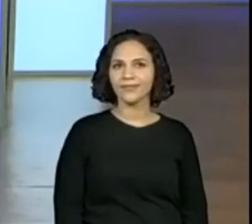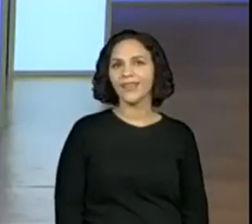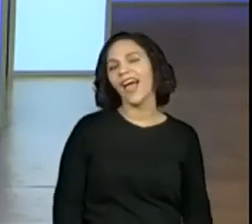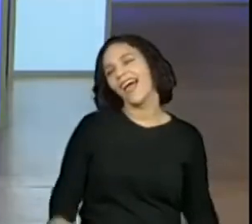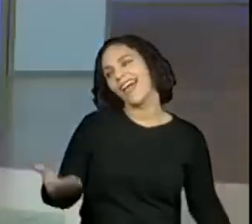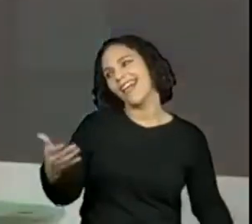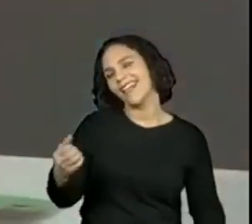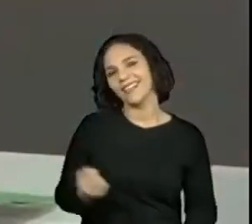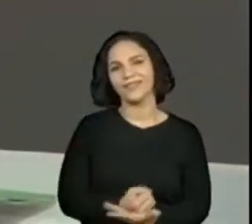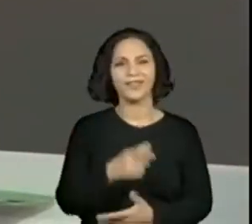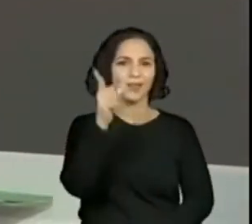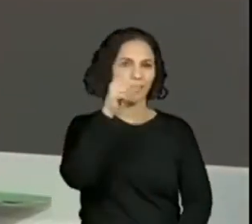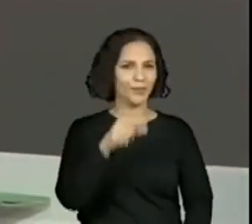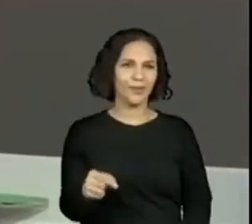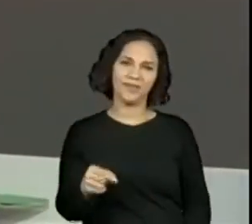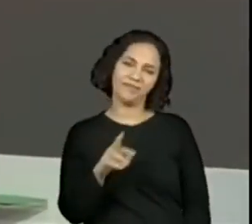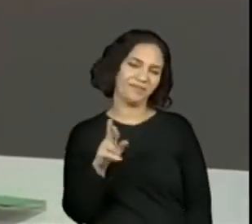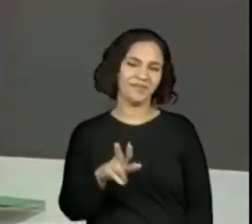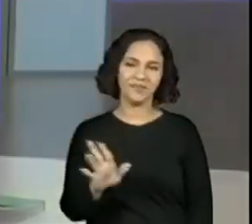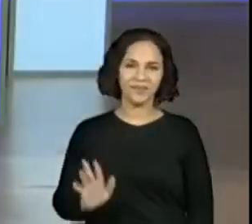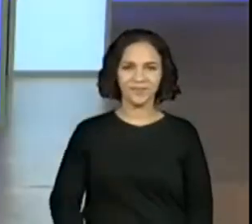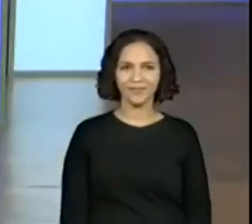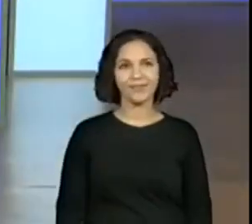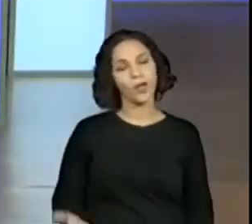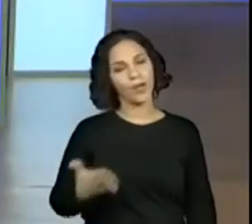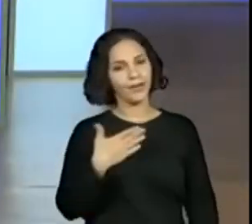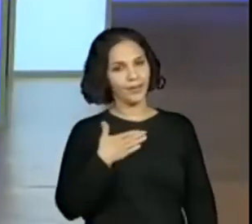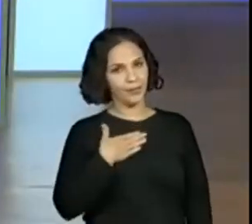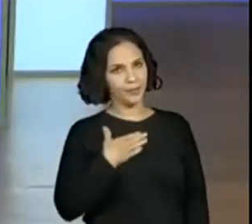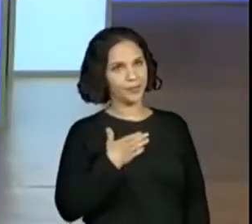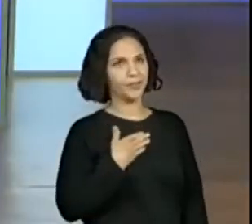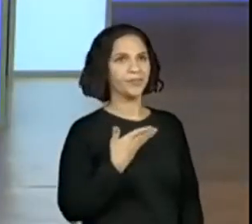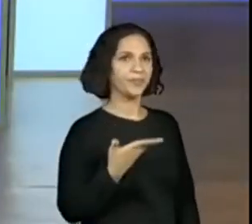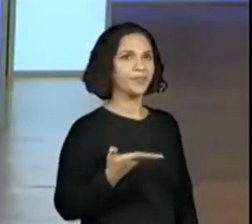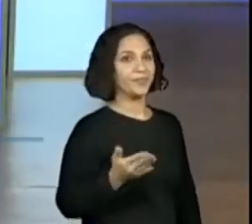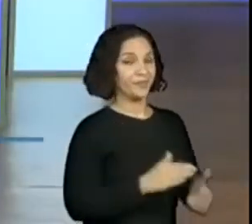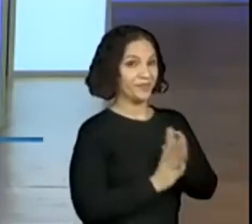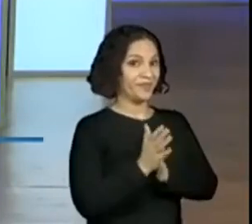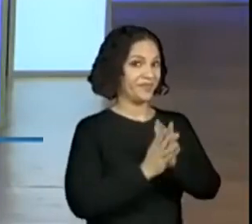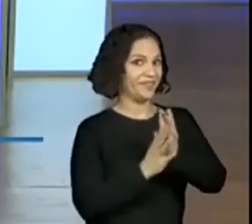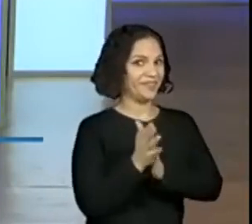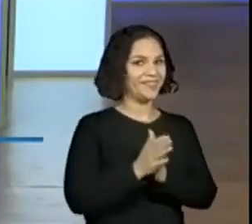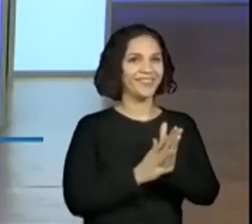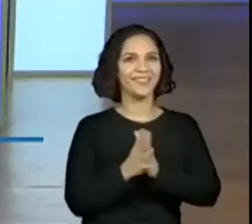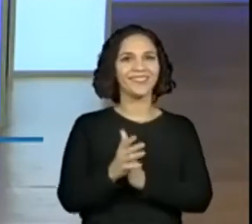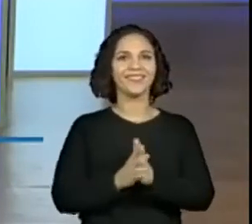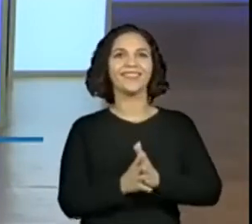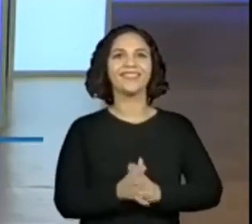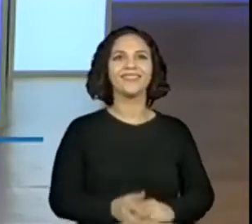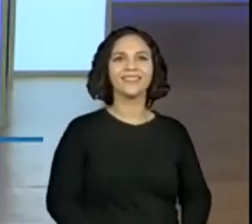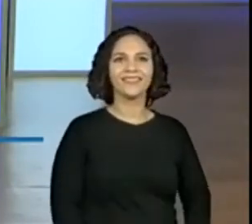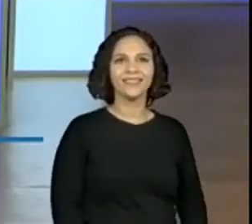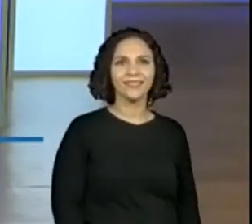a foi Malu agora não deu para sou eu sou eu sou eu sou eu